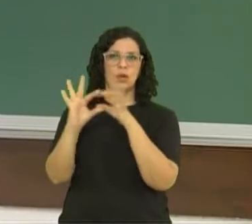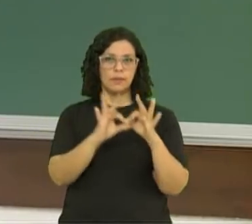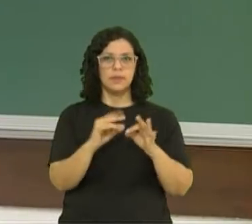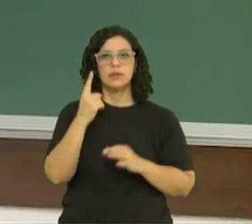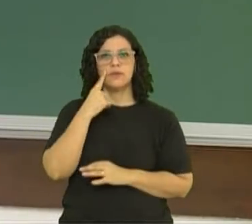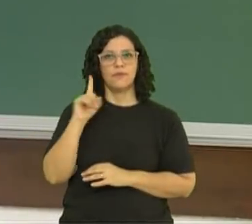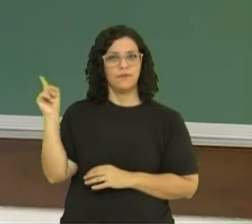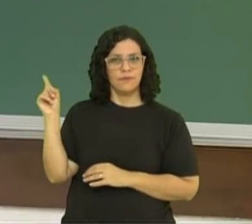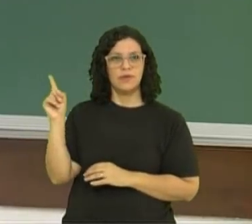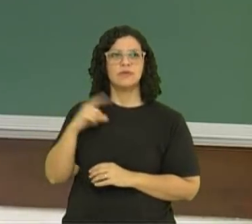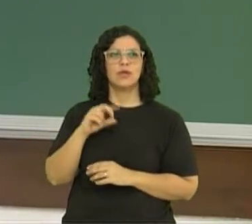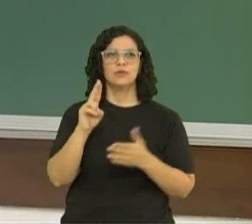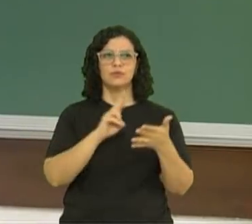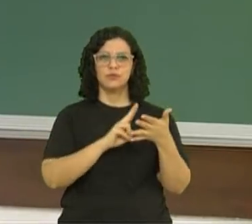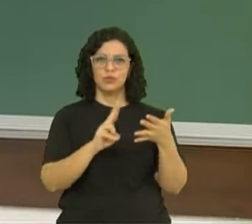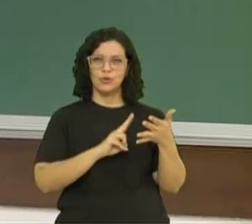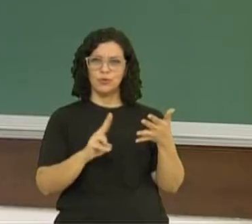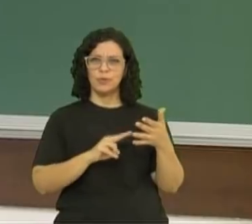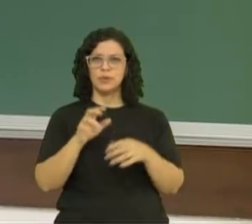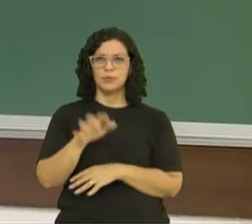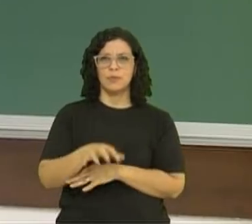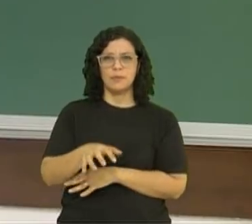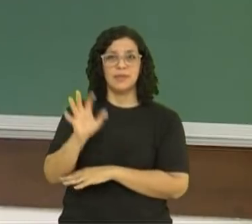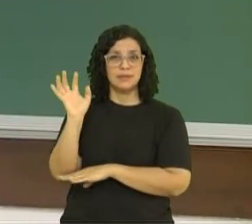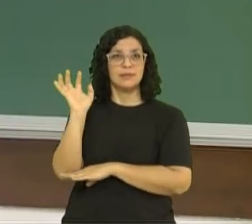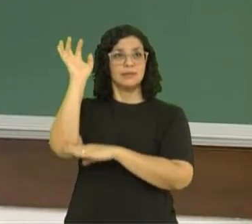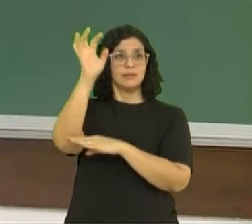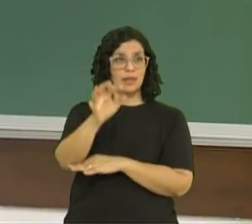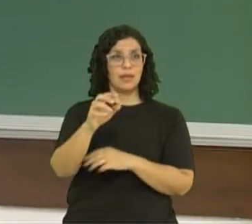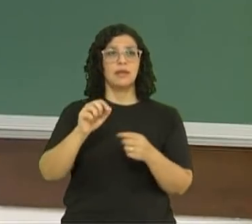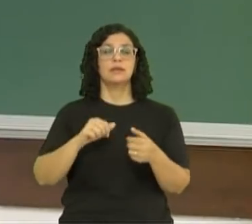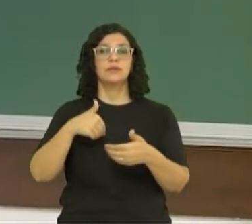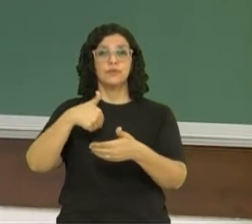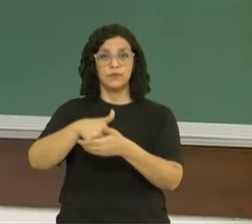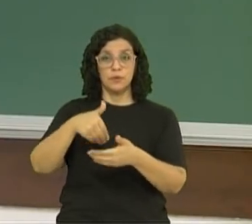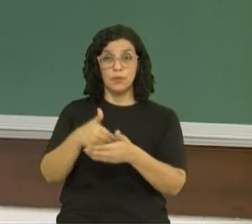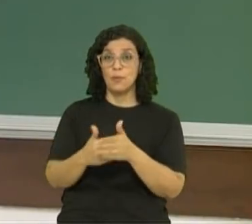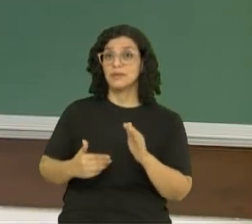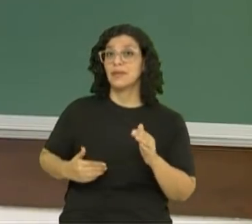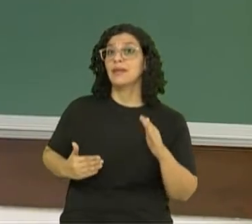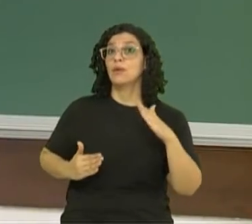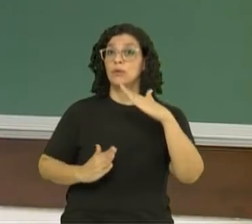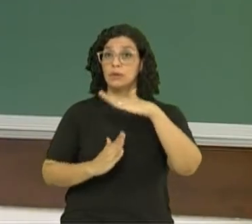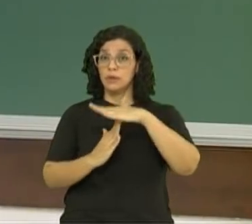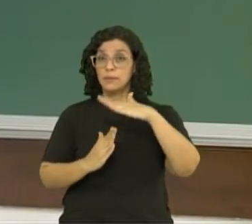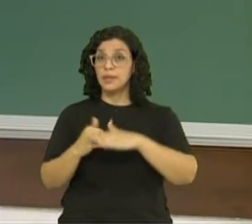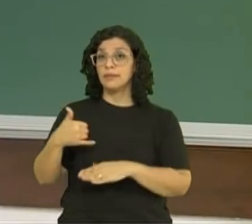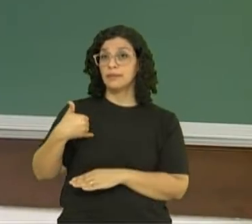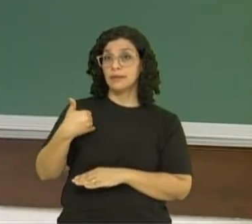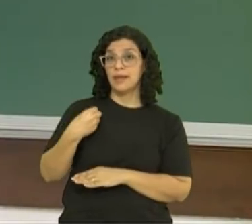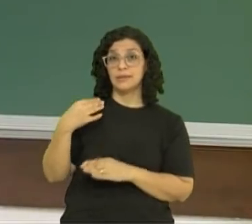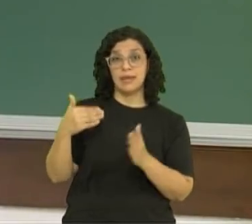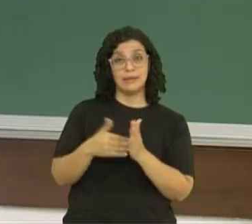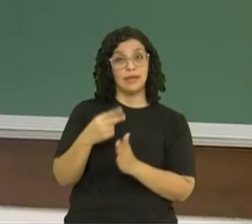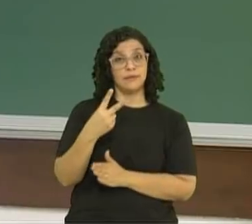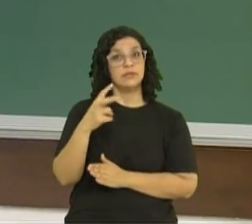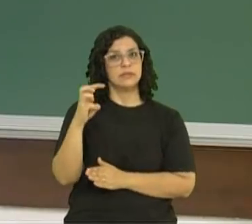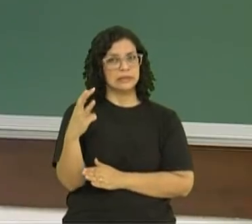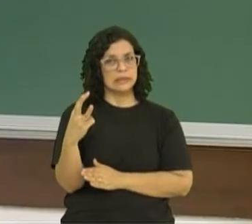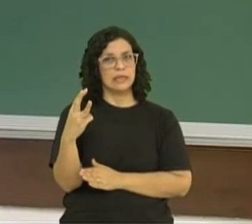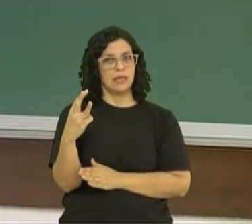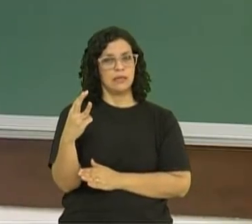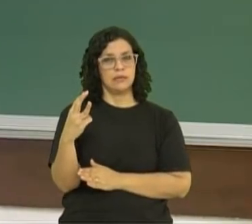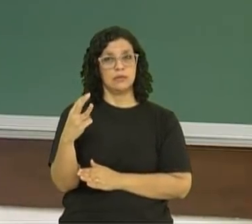exemplos ali dos esportes de invasão que nós vimos, né? Então, temos o basquetebol, o futebol, nesse caso aqui cabe um adendo, né? Então, no futebol, dentro